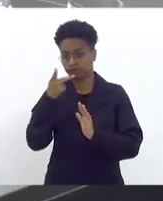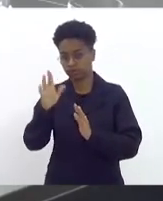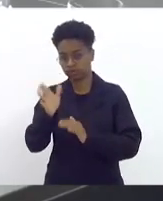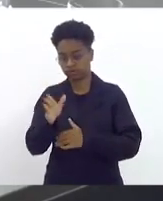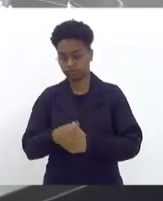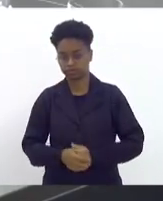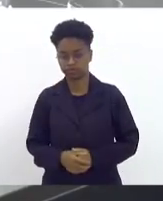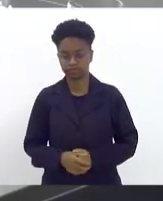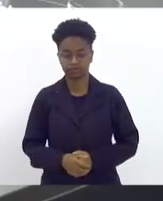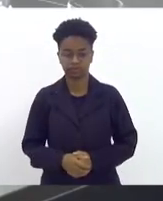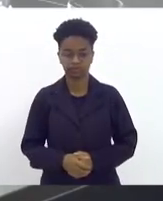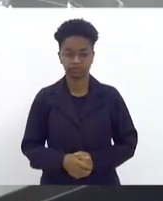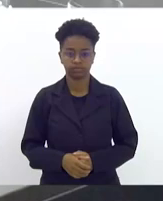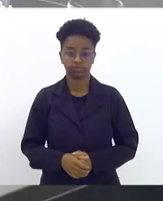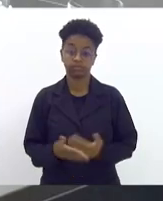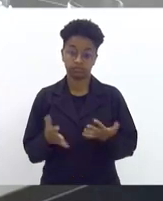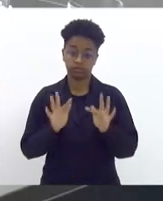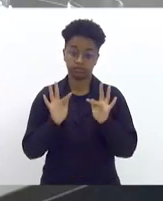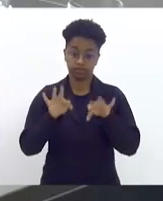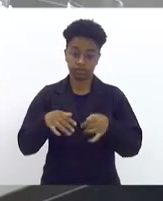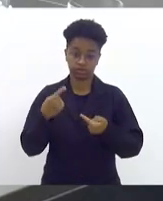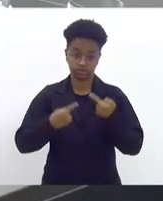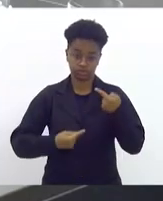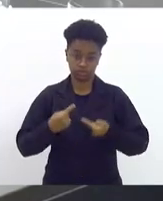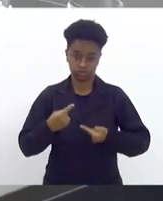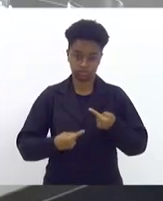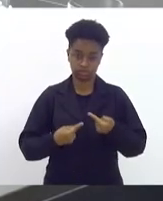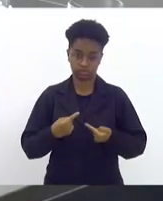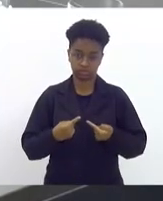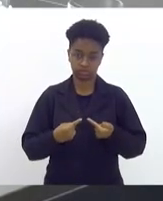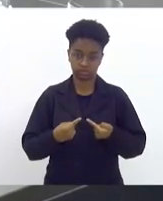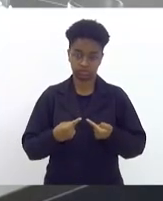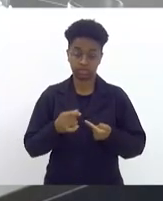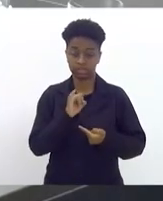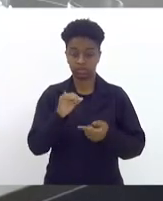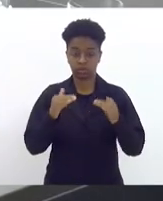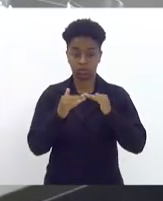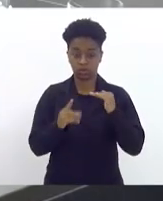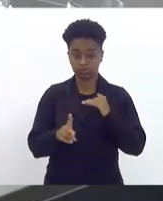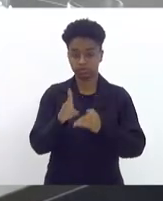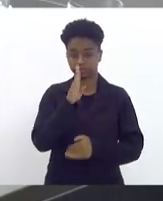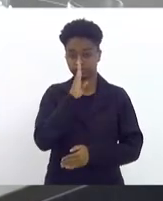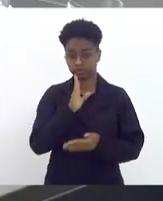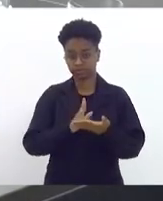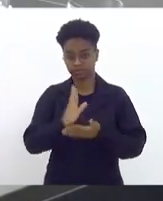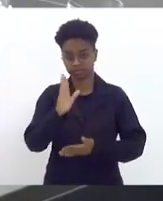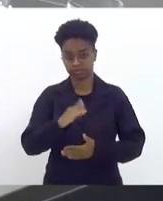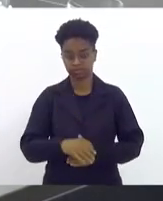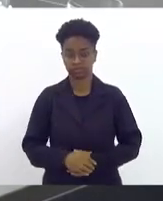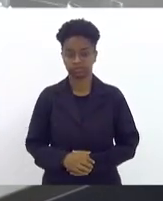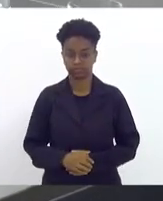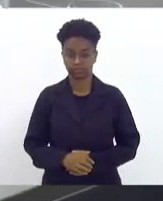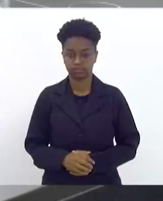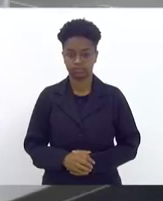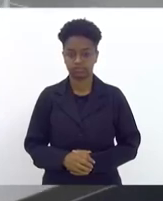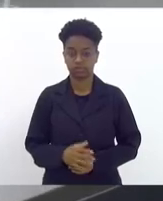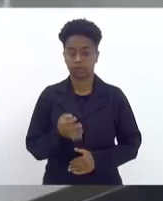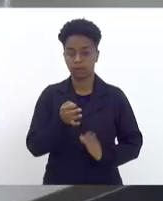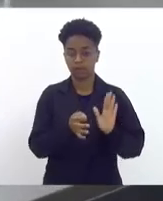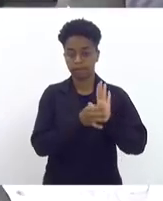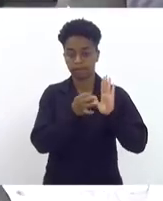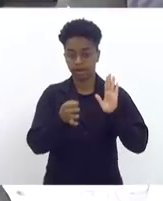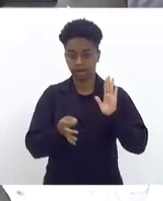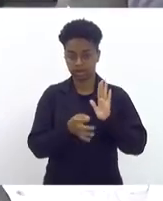vossa excelência então encerrado a discussão senhores que aprovam permaneçam Como estão aprovado o parecer